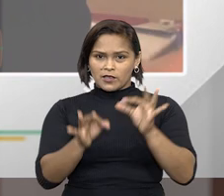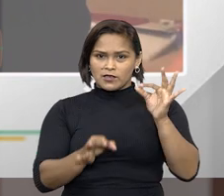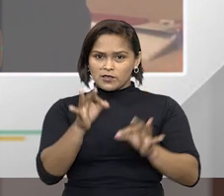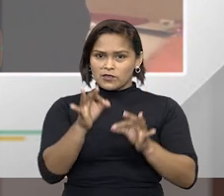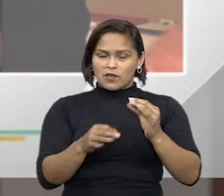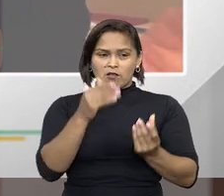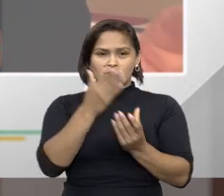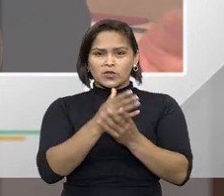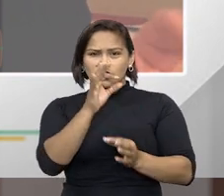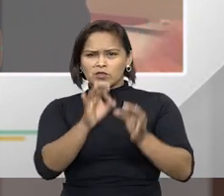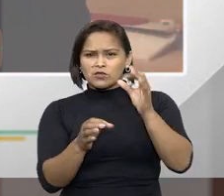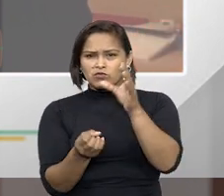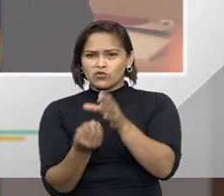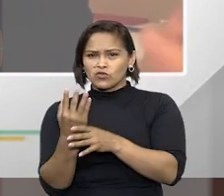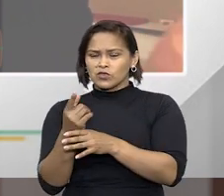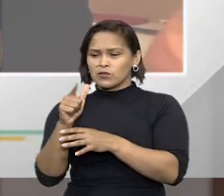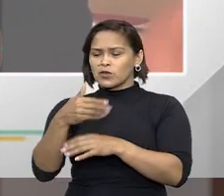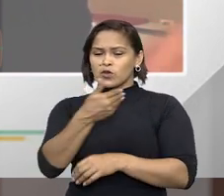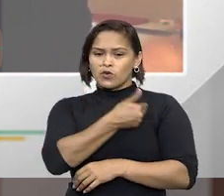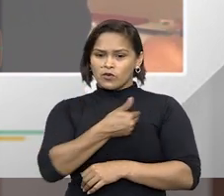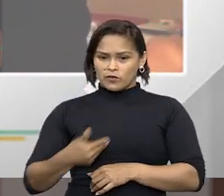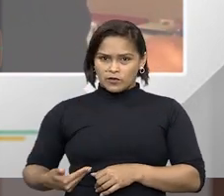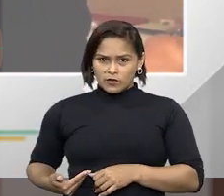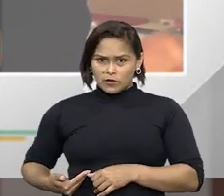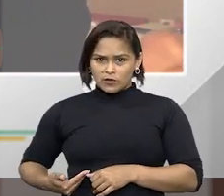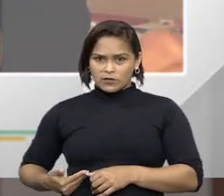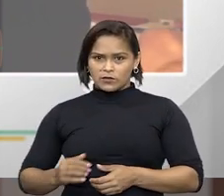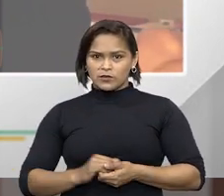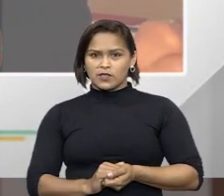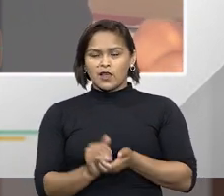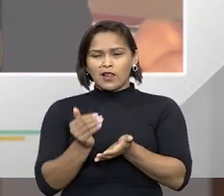originariamente os governadores. No começo,